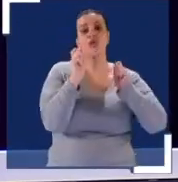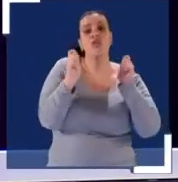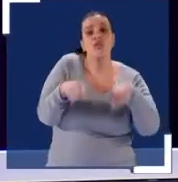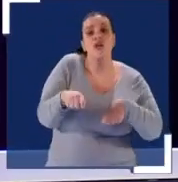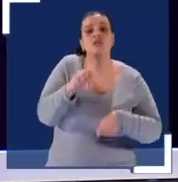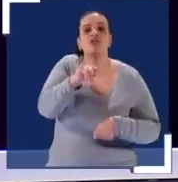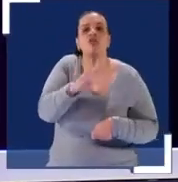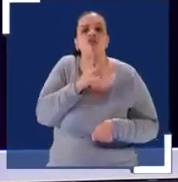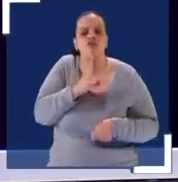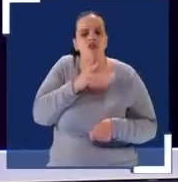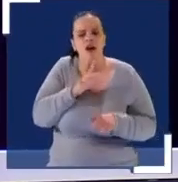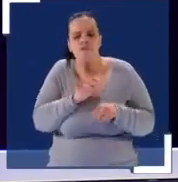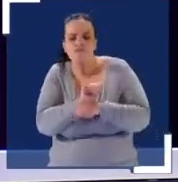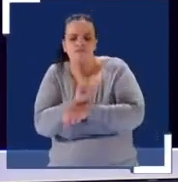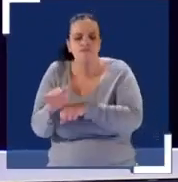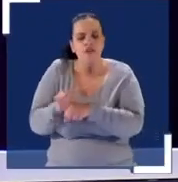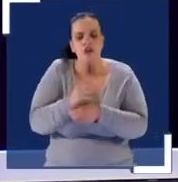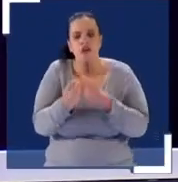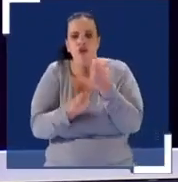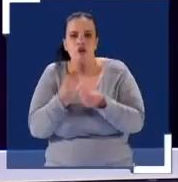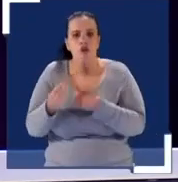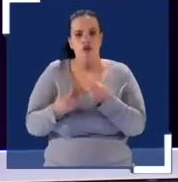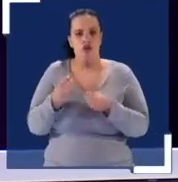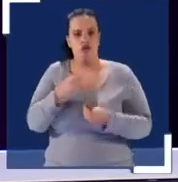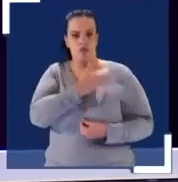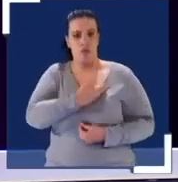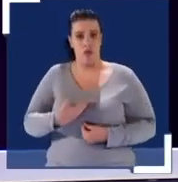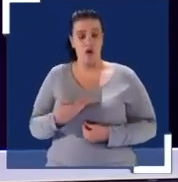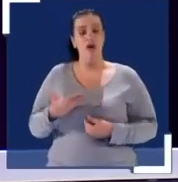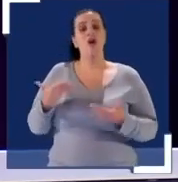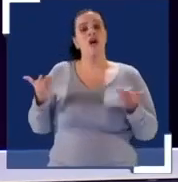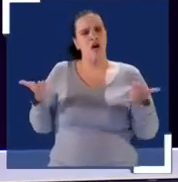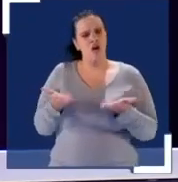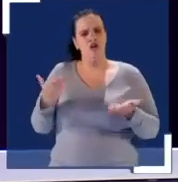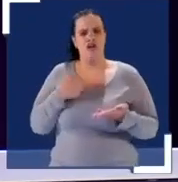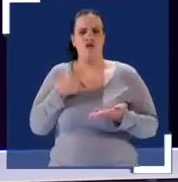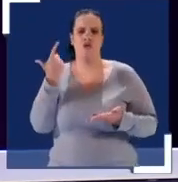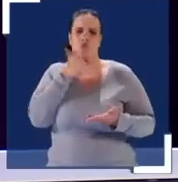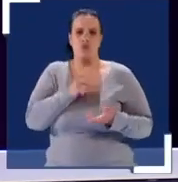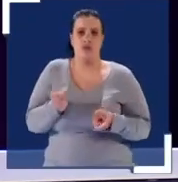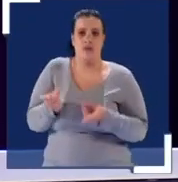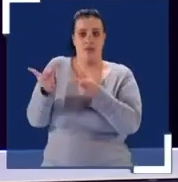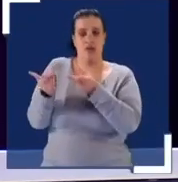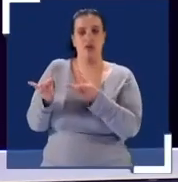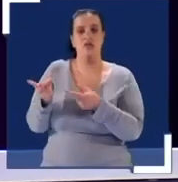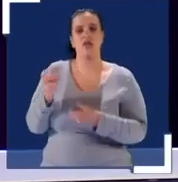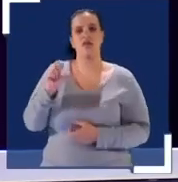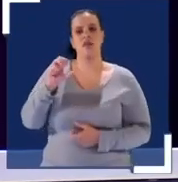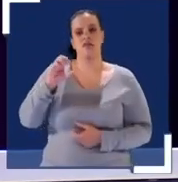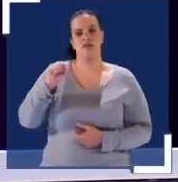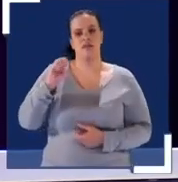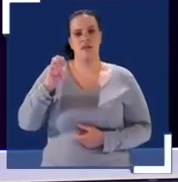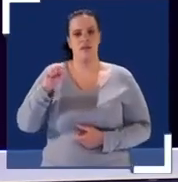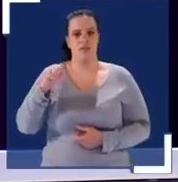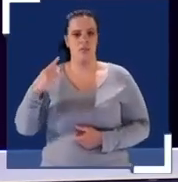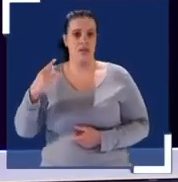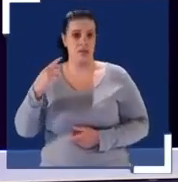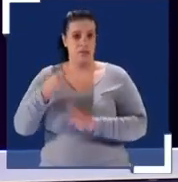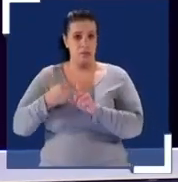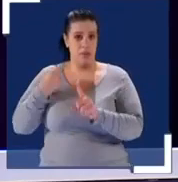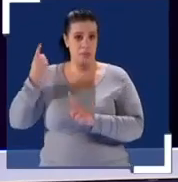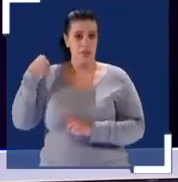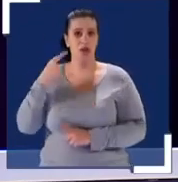conhece a máquina pública, quando você sabe como fazer. Acabei de fazer a concessão, agora a venda da CESP na semana passada,